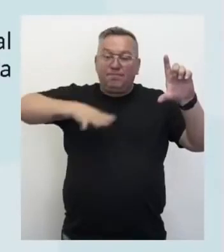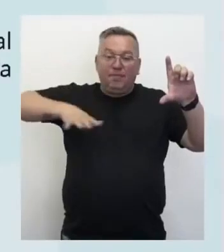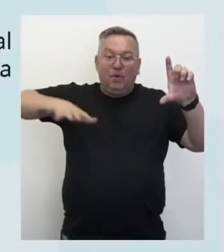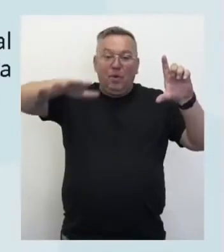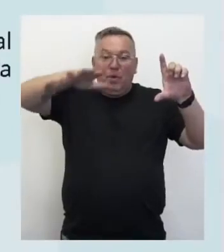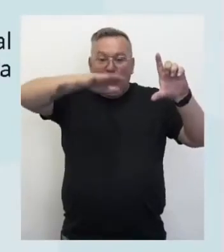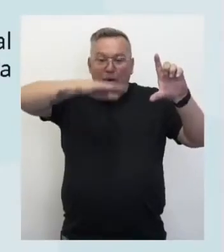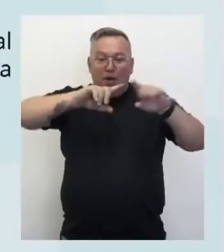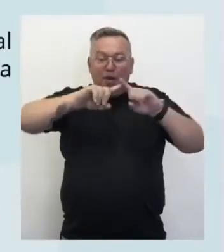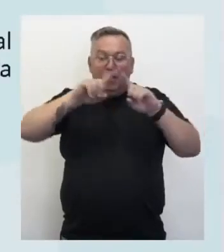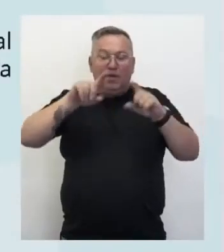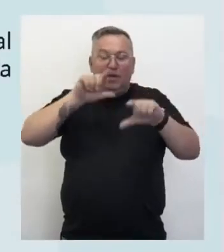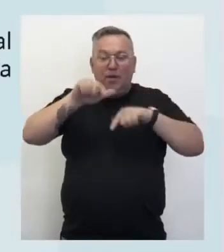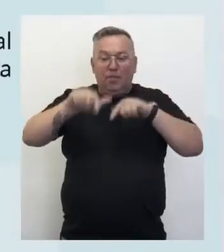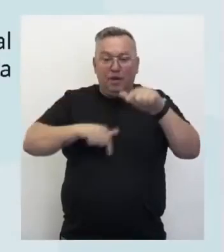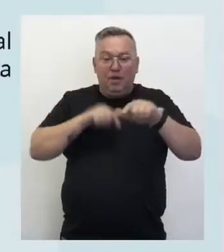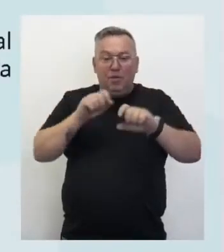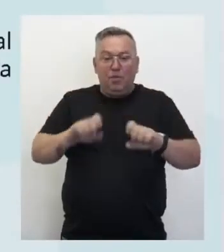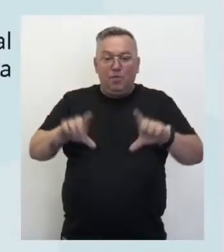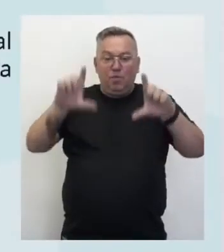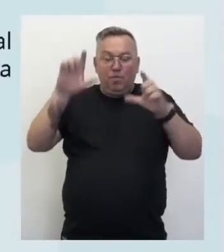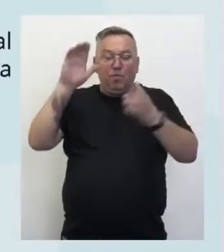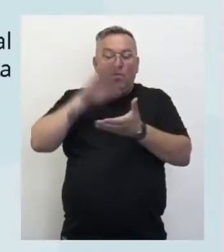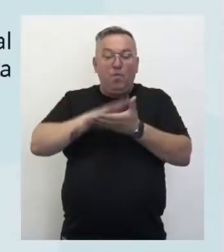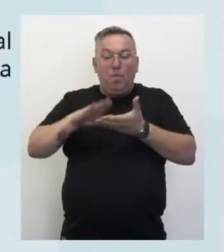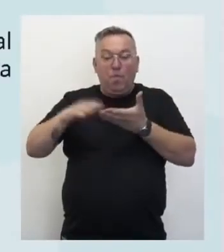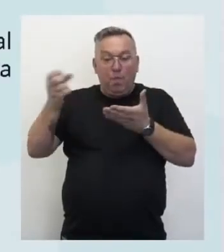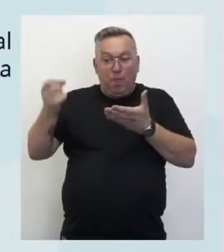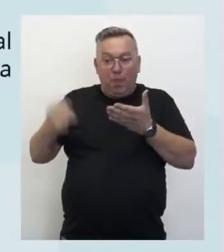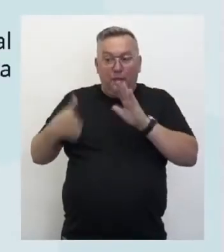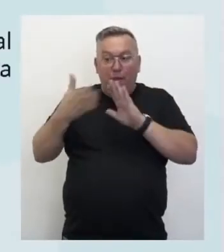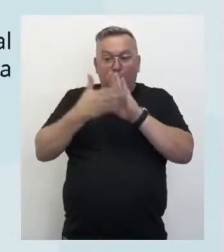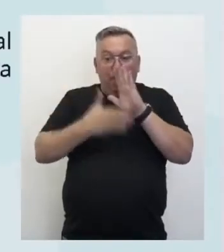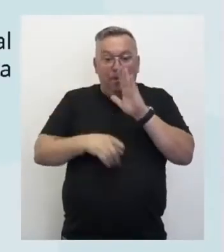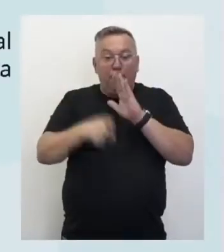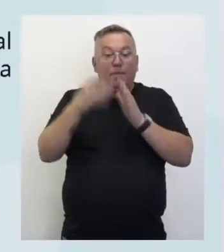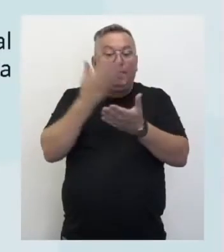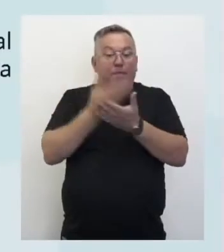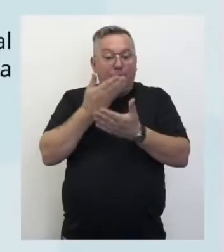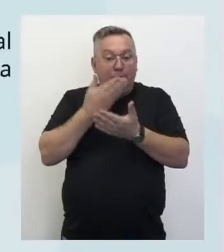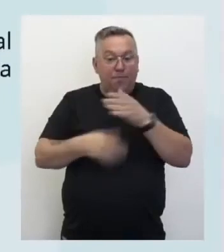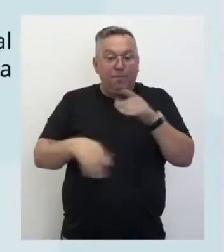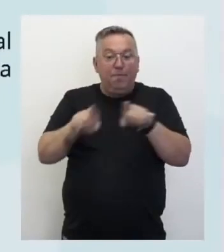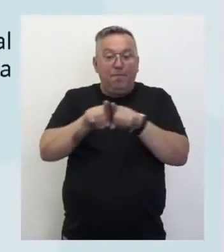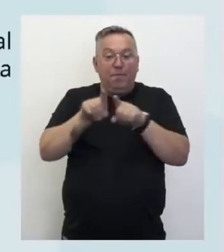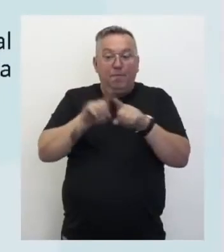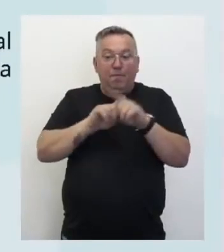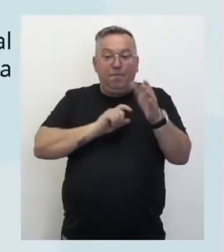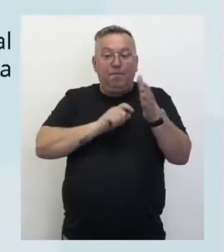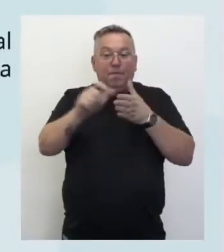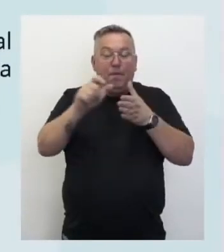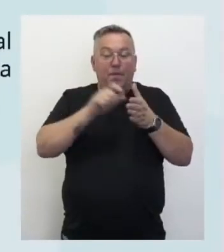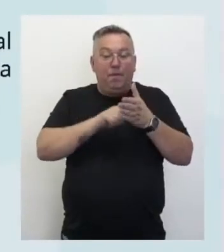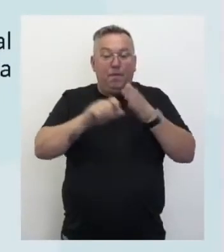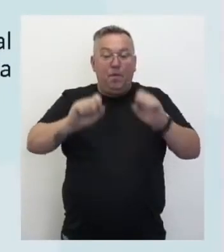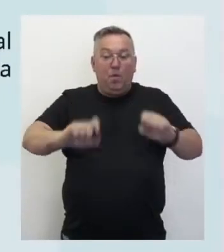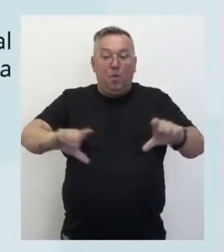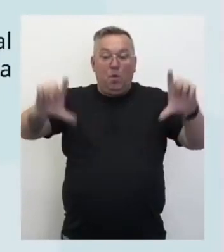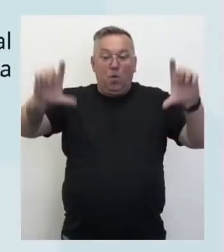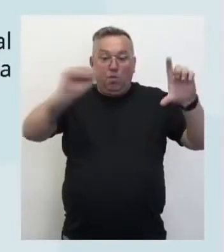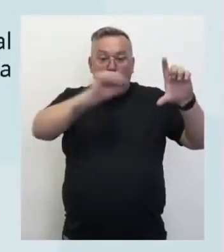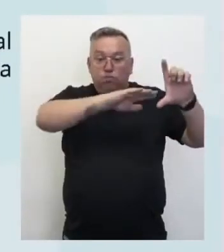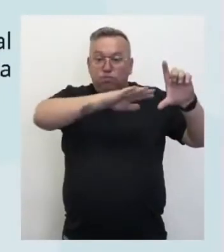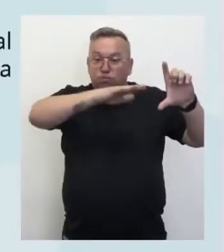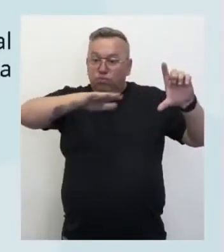com muitas imagens nas atividades propostas para essa aula. Então, o conceito de paisagem, ele é um